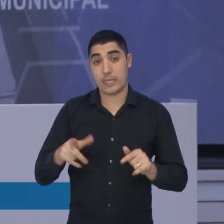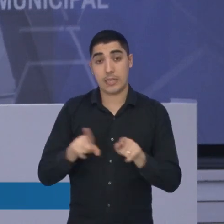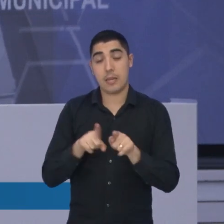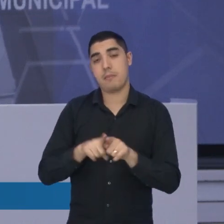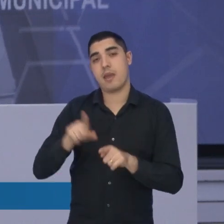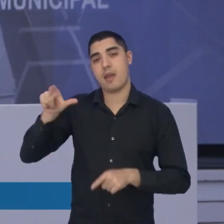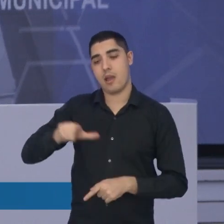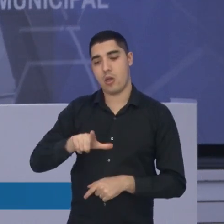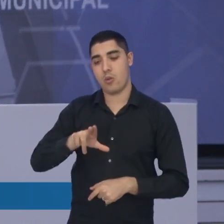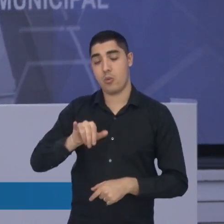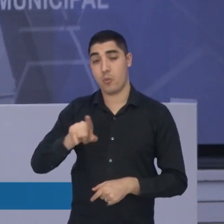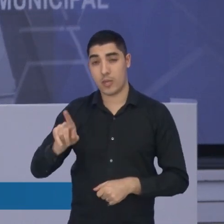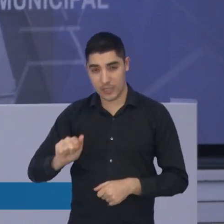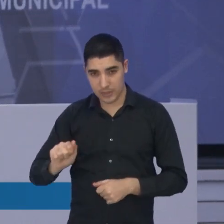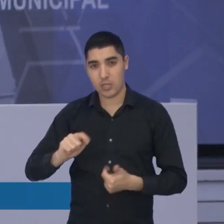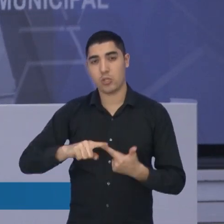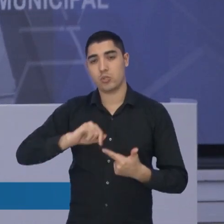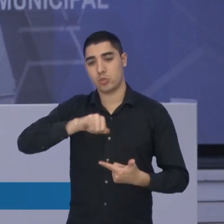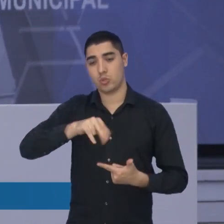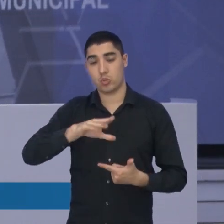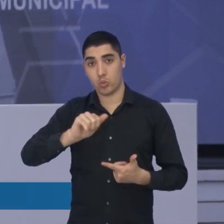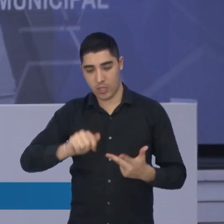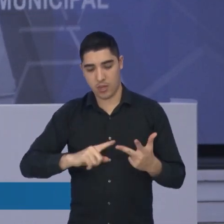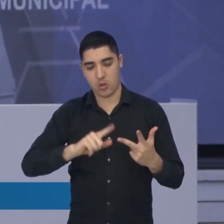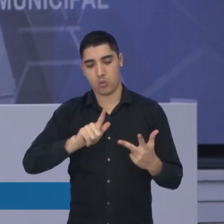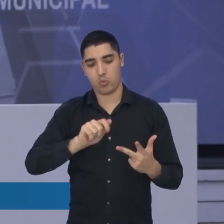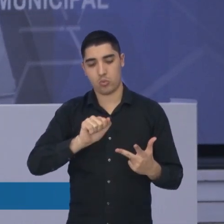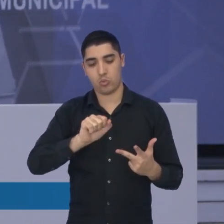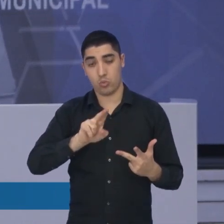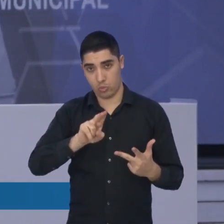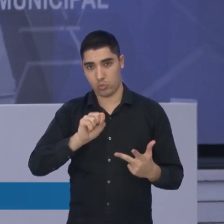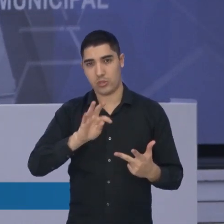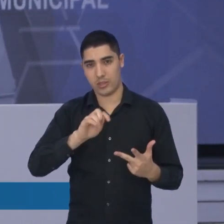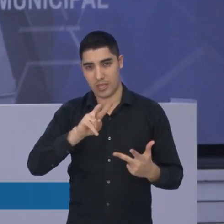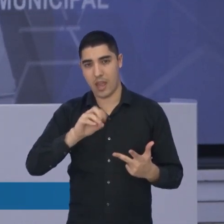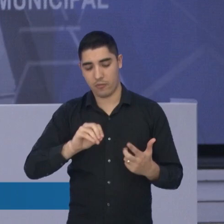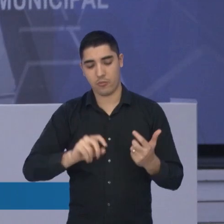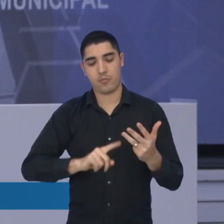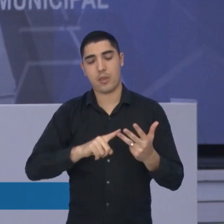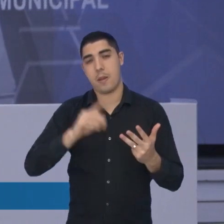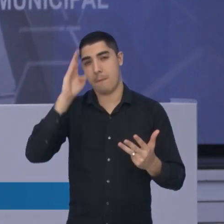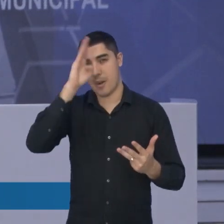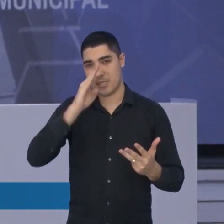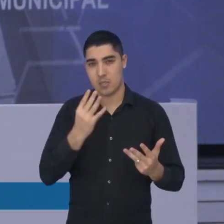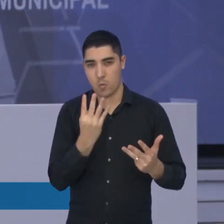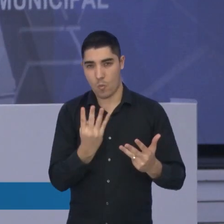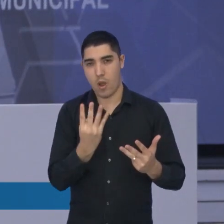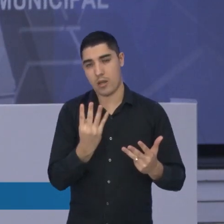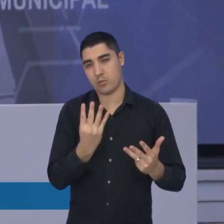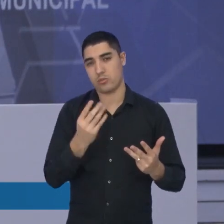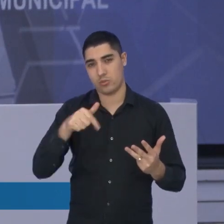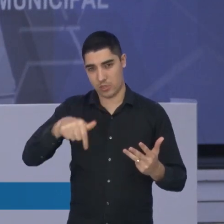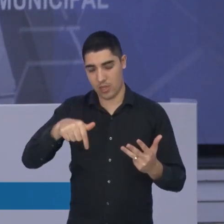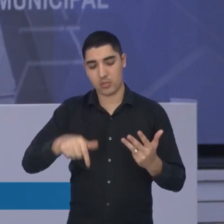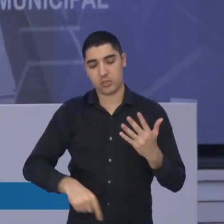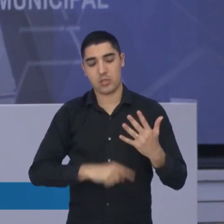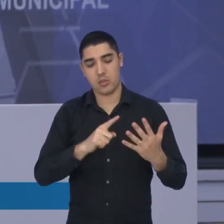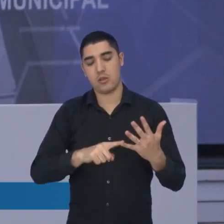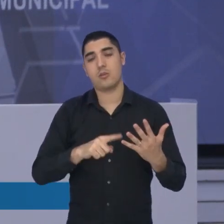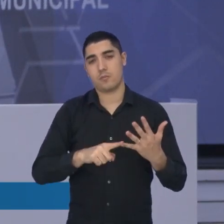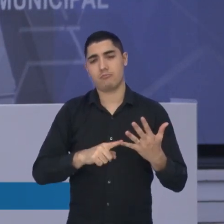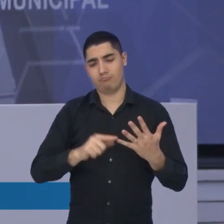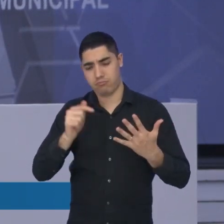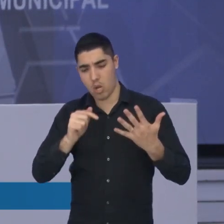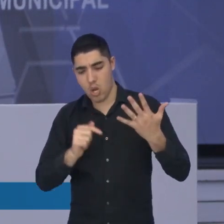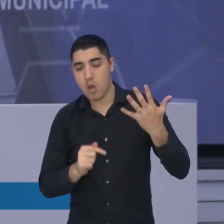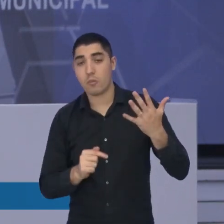canal GGN, Juca Kfouri, Gustavo Conde, TVT, Brasil 247, Centro de Estudos Barão de Itararé,